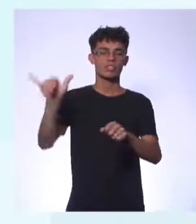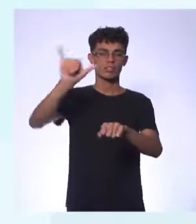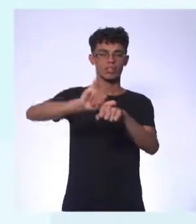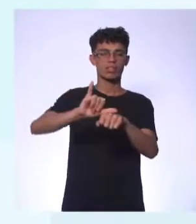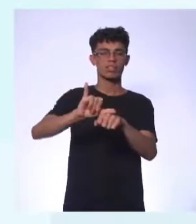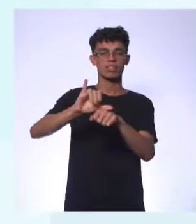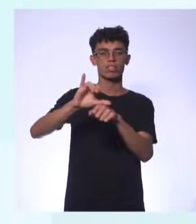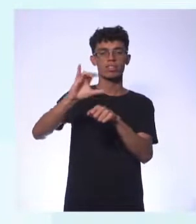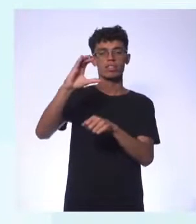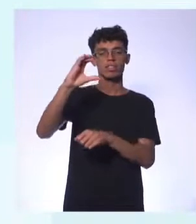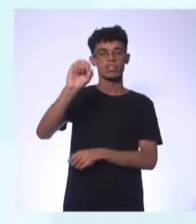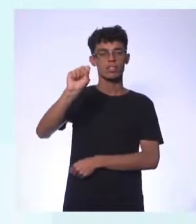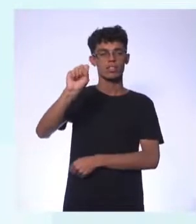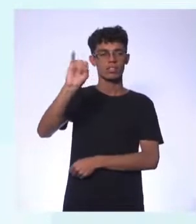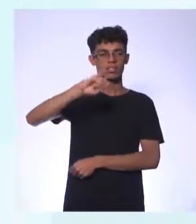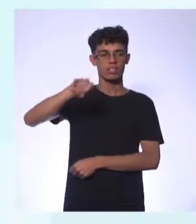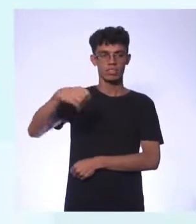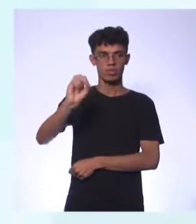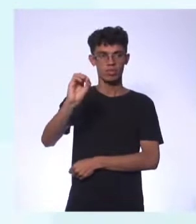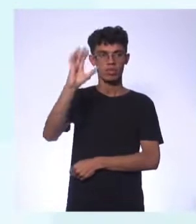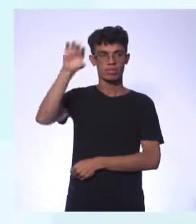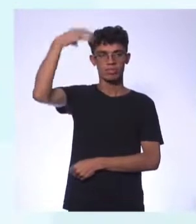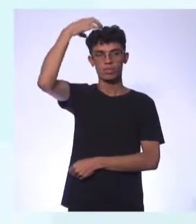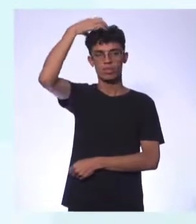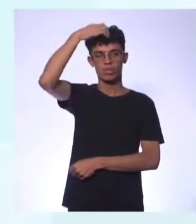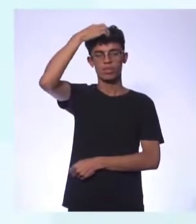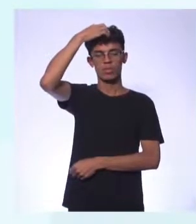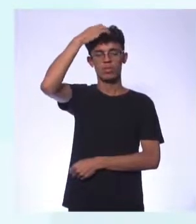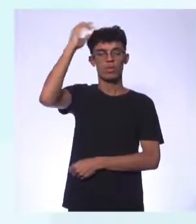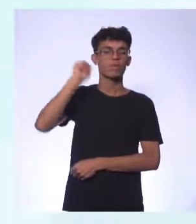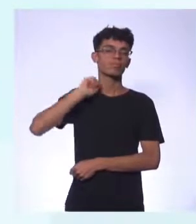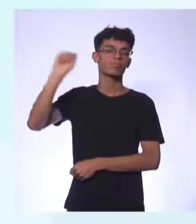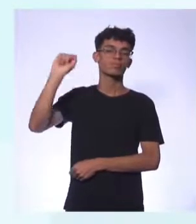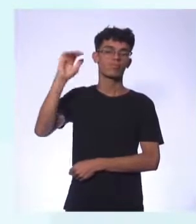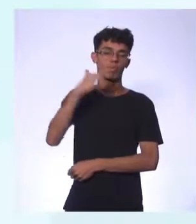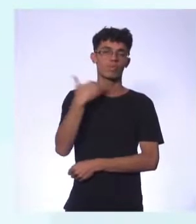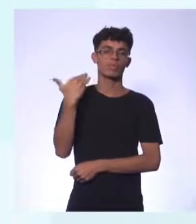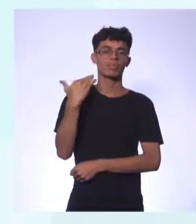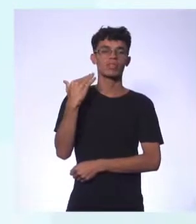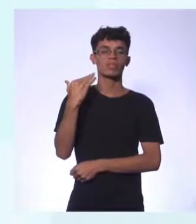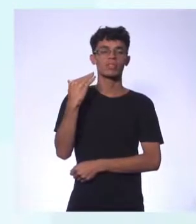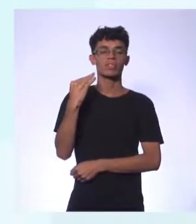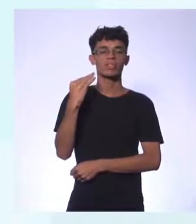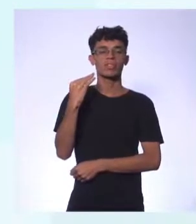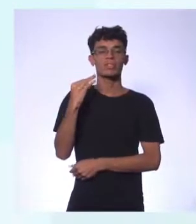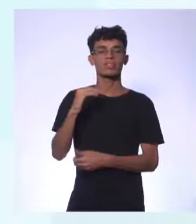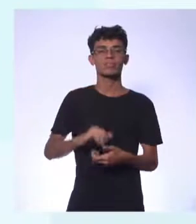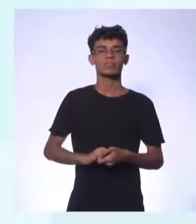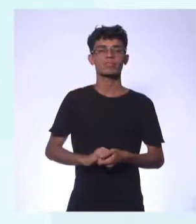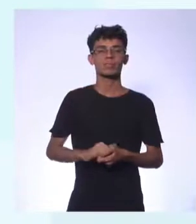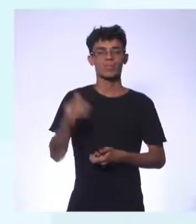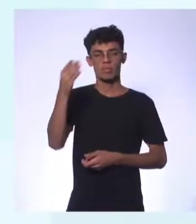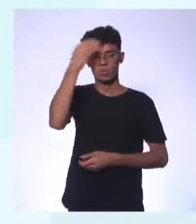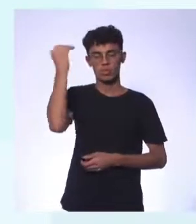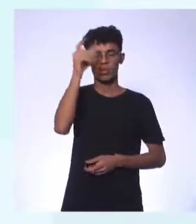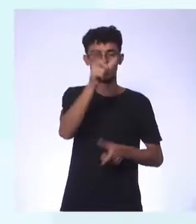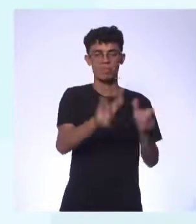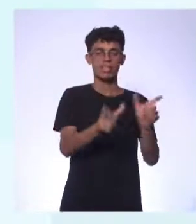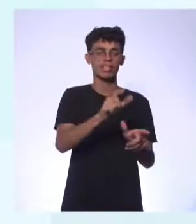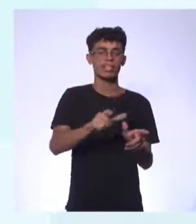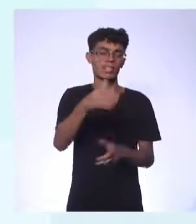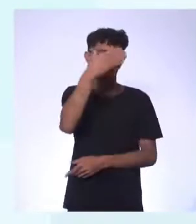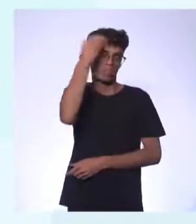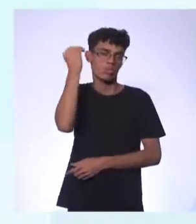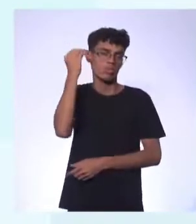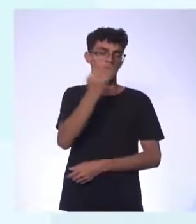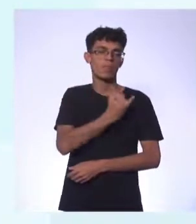del Rei, e como consequência a condenação de Tiradentes. A Conjuração ficou esquecida por praticamente todo o período